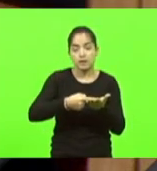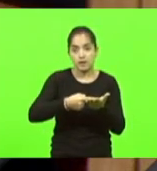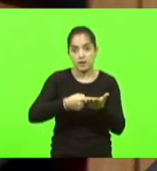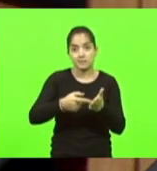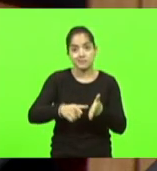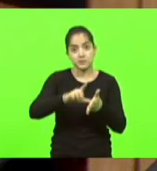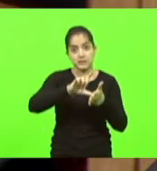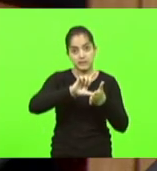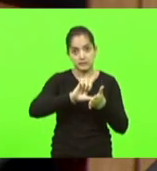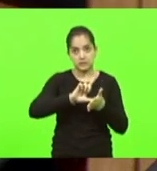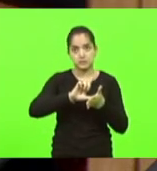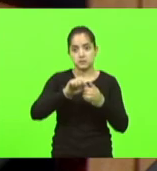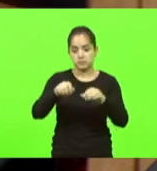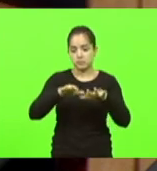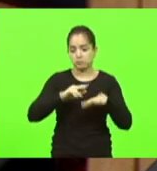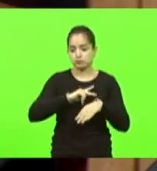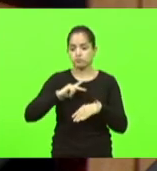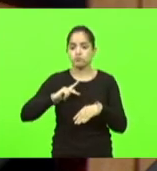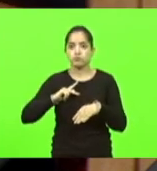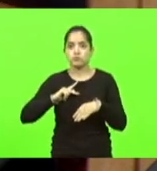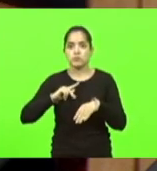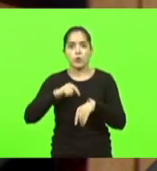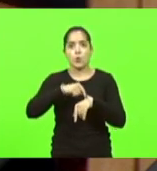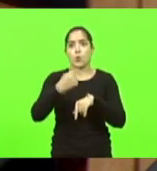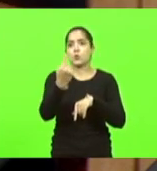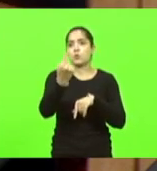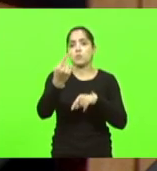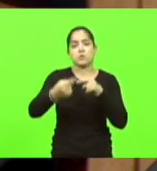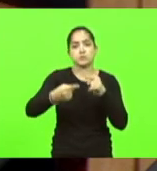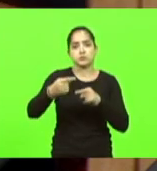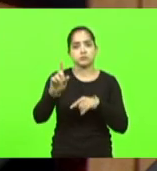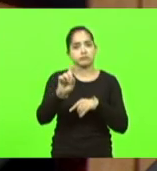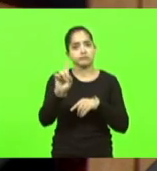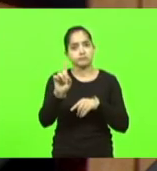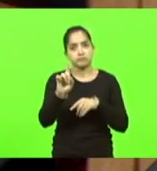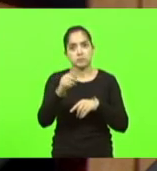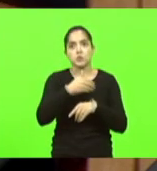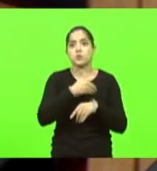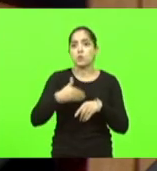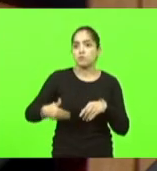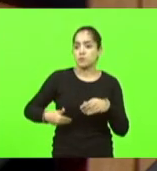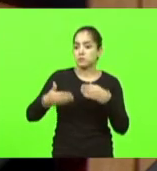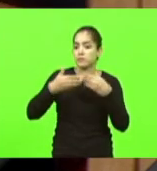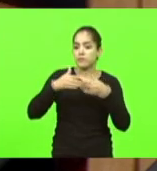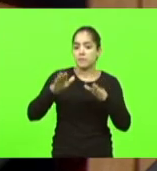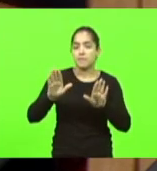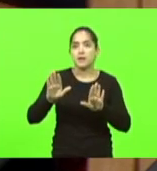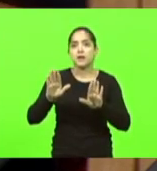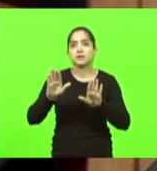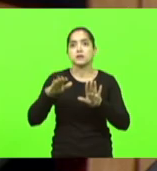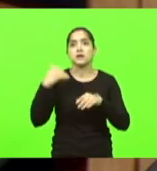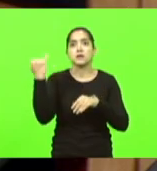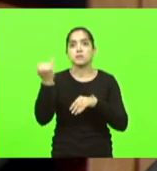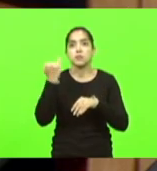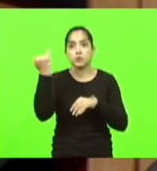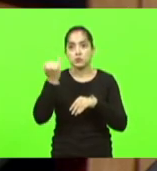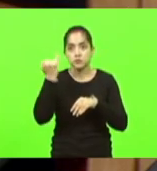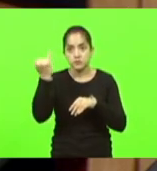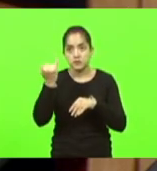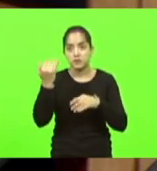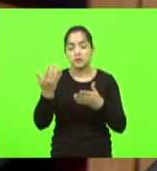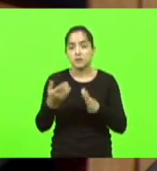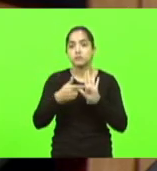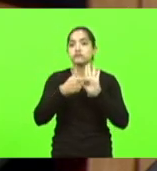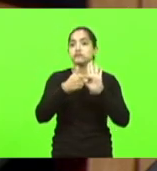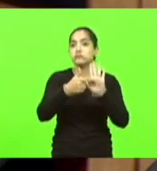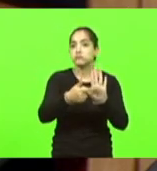audiência pública audiência pública não foi o único momento de discussão o governo esteve aberto é importante dizer que nós